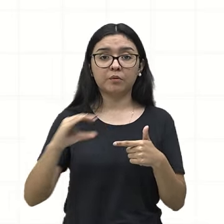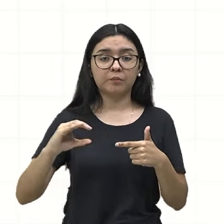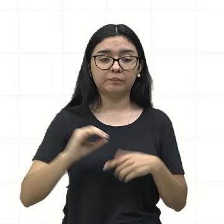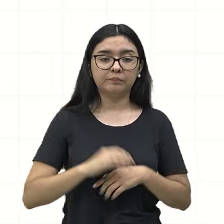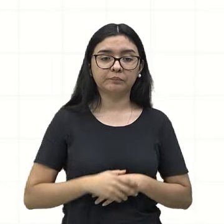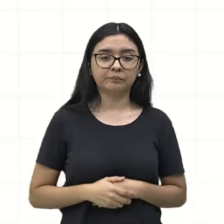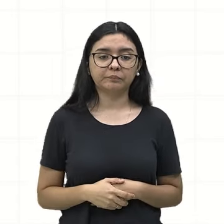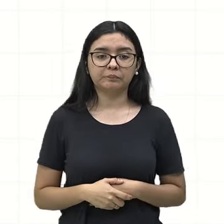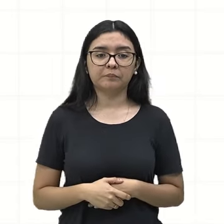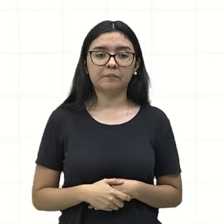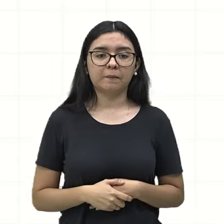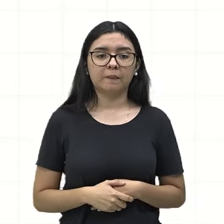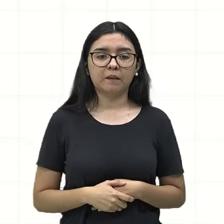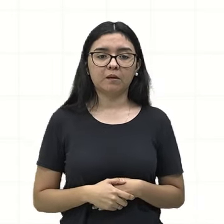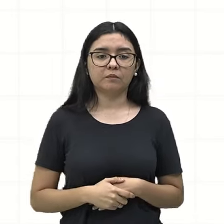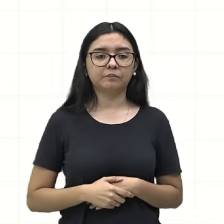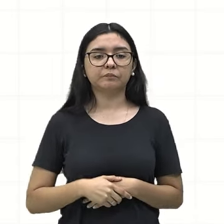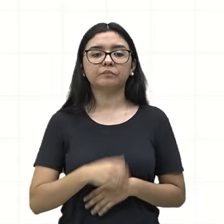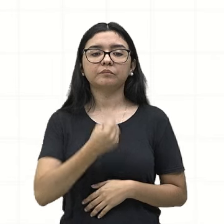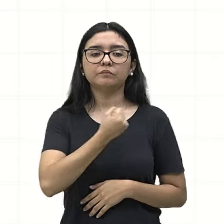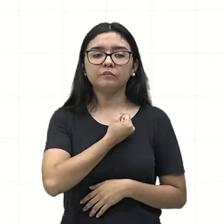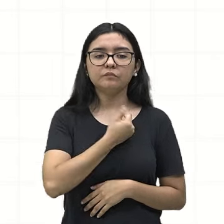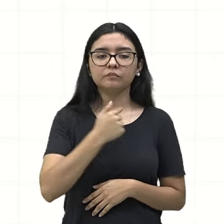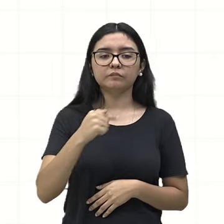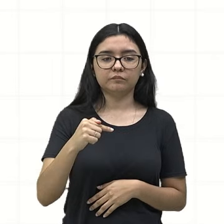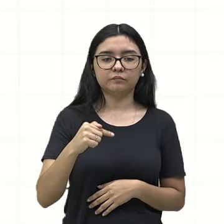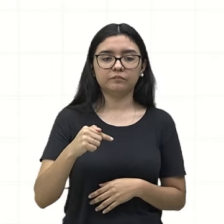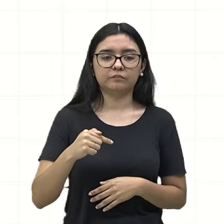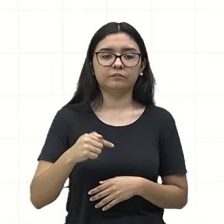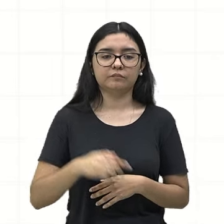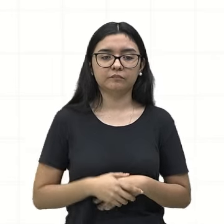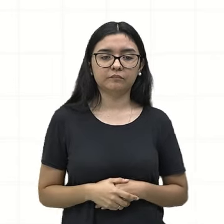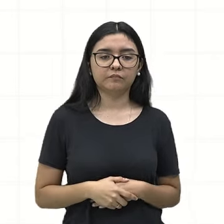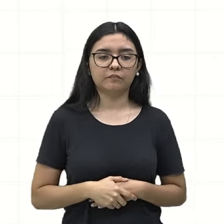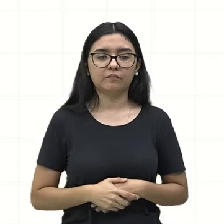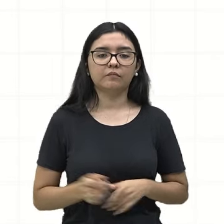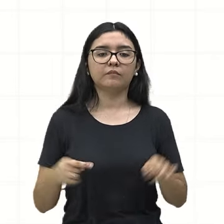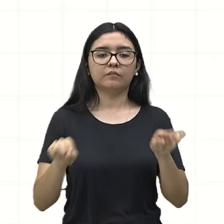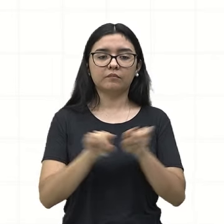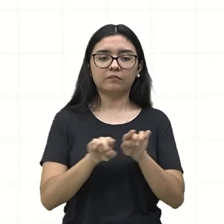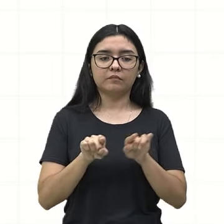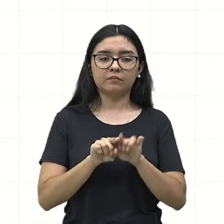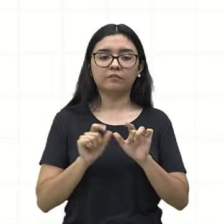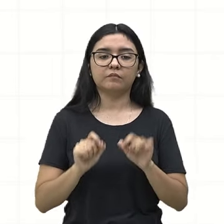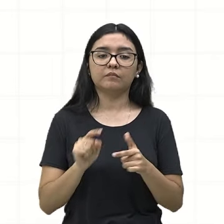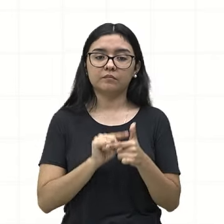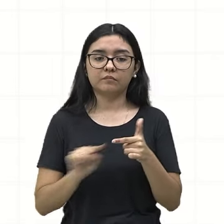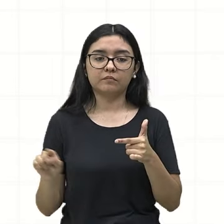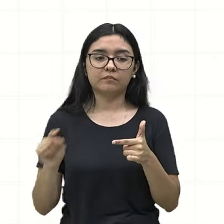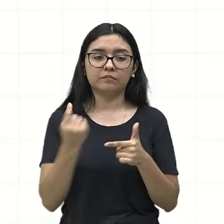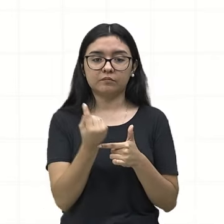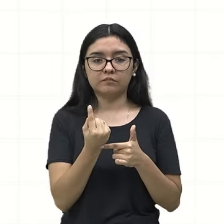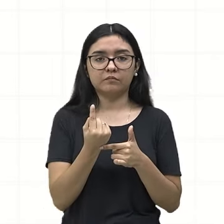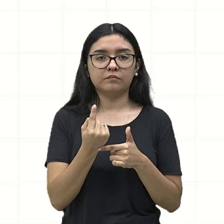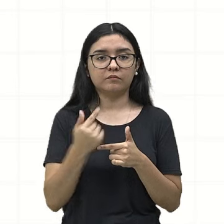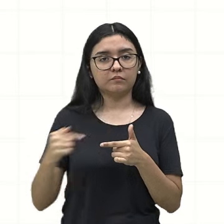composto. Número 7, olha só, número 7 ele é divisível apenas pelo número 1 e pelo